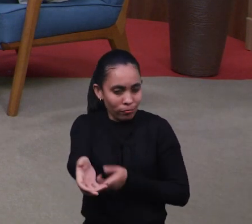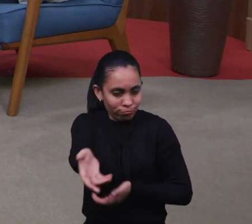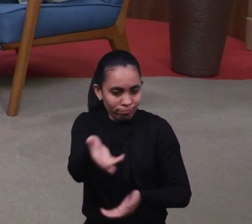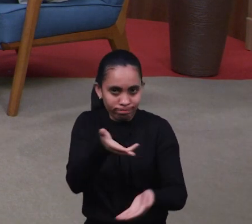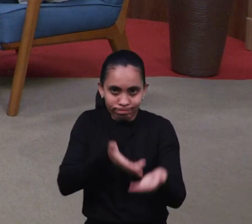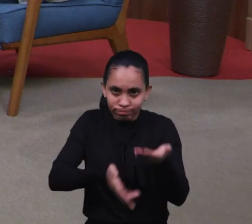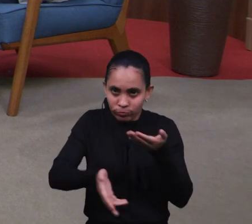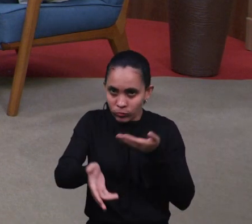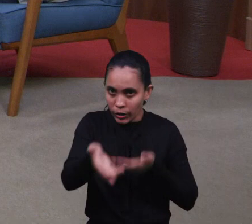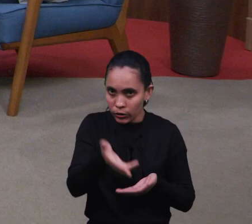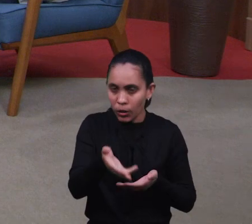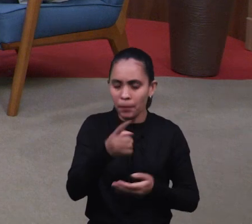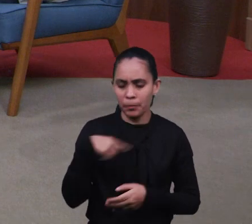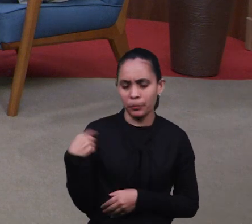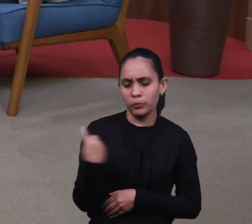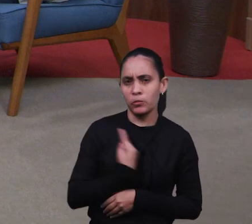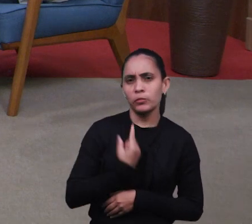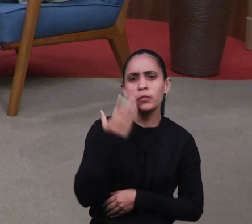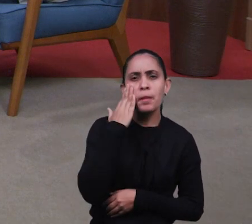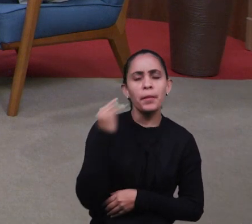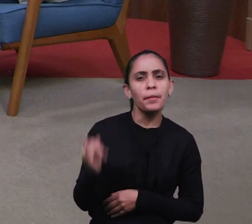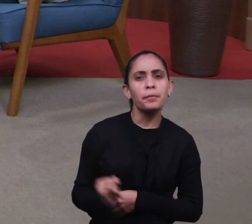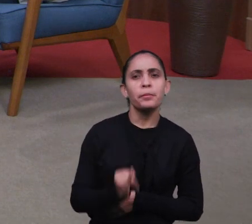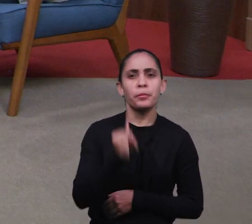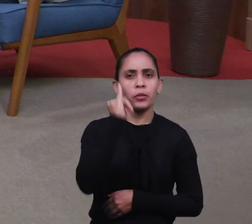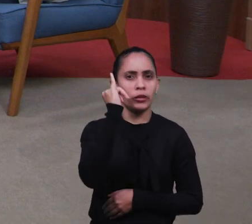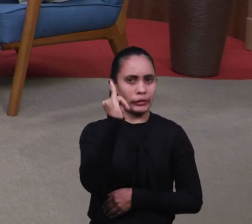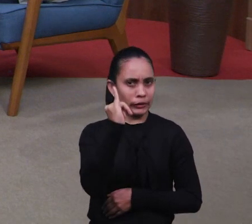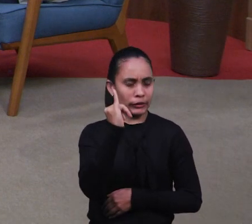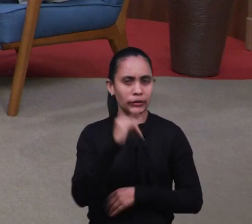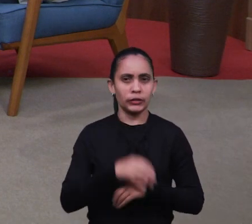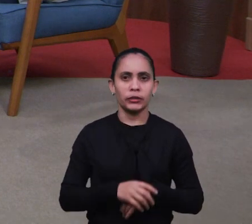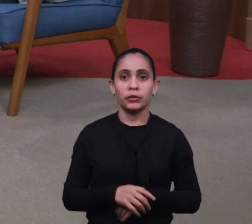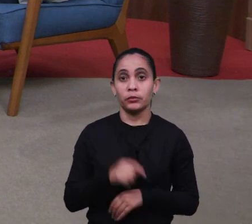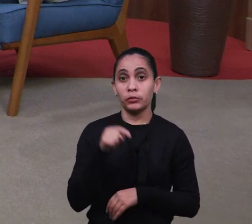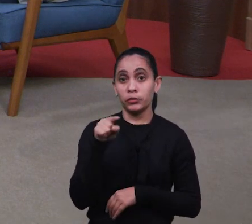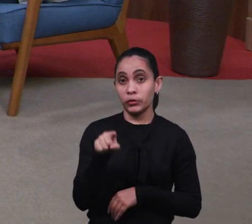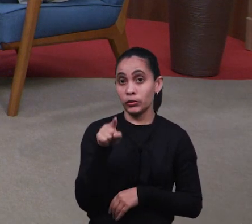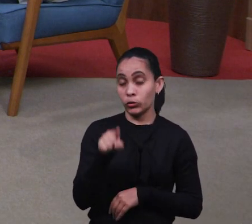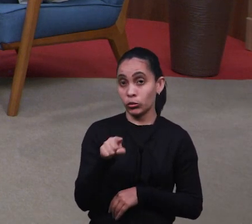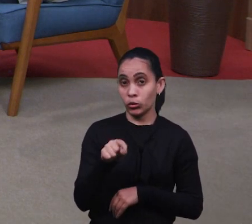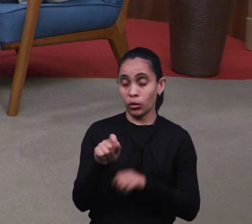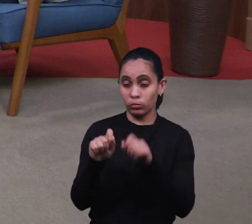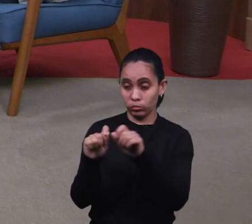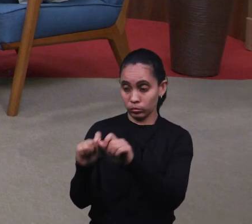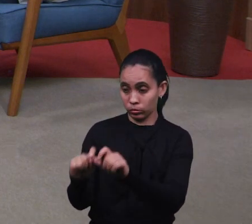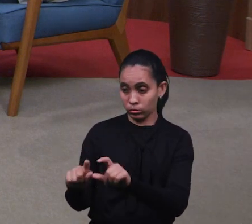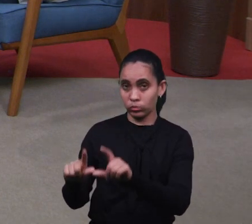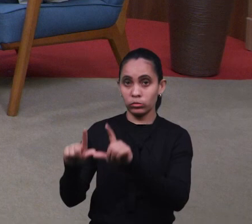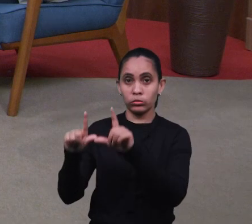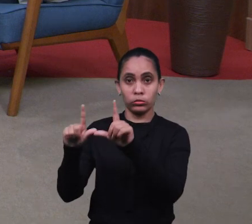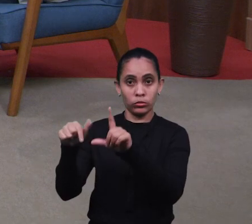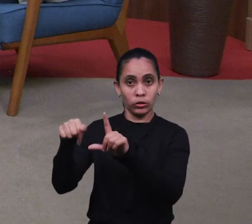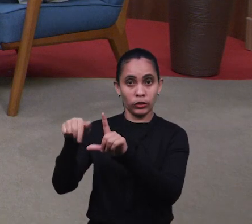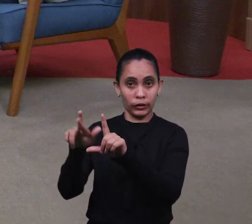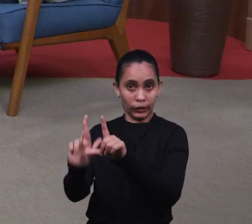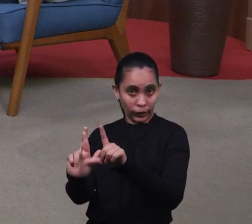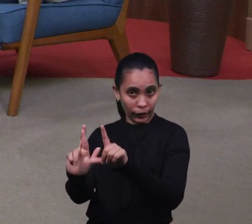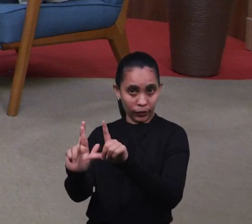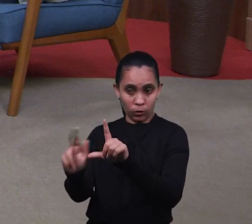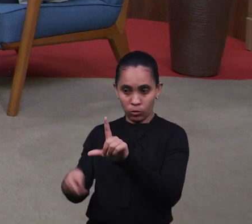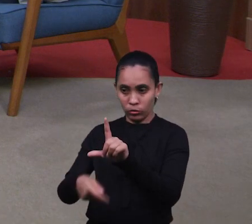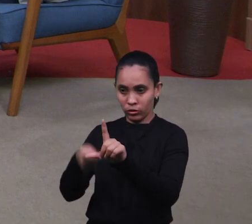da importância do programa para você, é só você apontar a câmera do seu celular para esse QR Code que está aparecendo aí na tela, e assim você vai